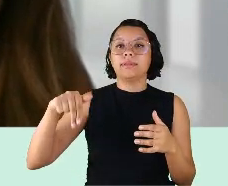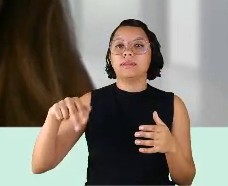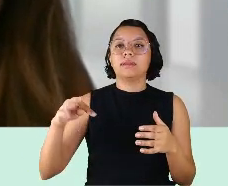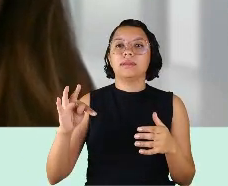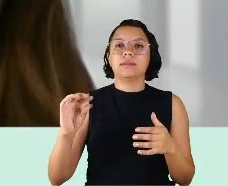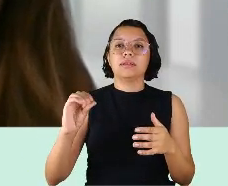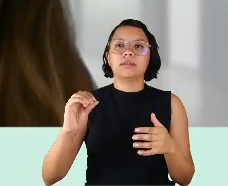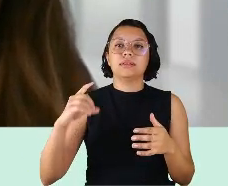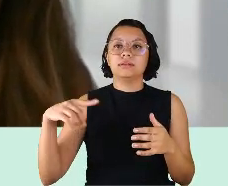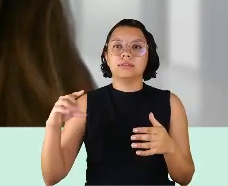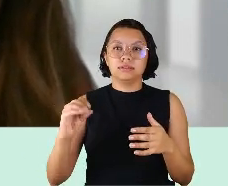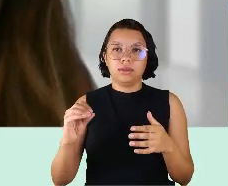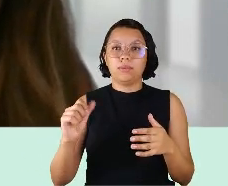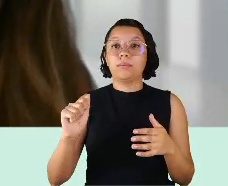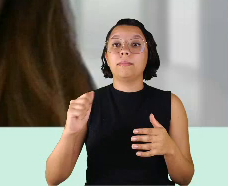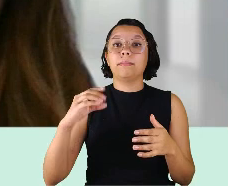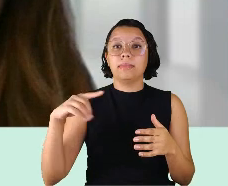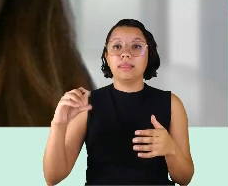No plantão.